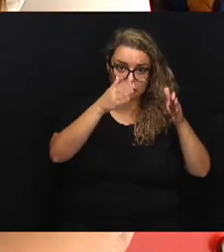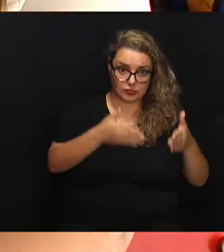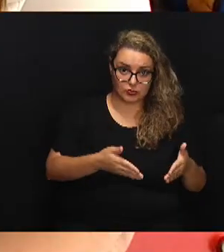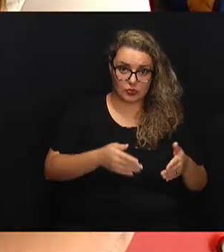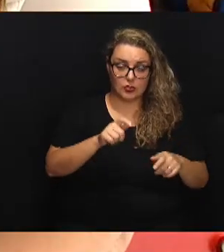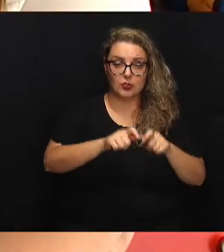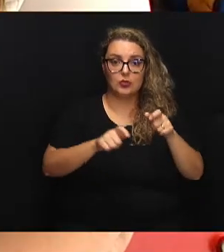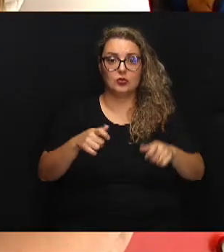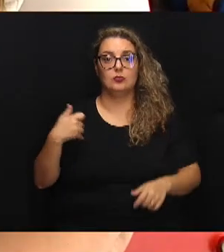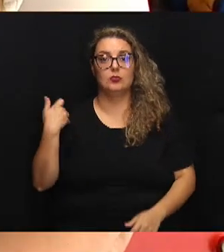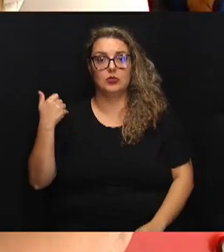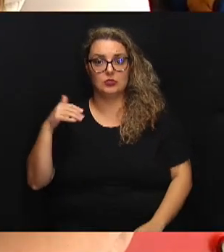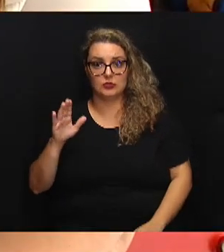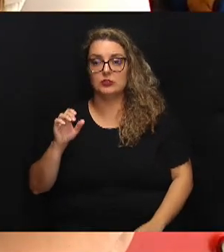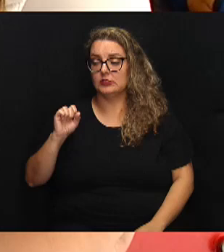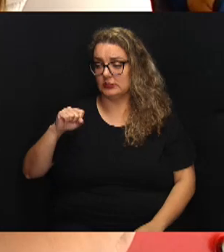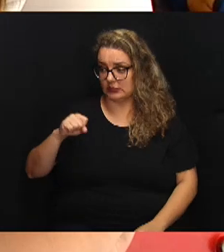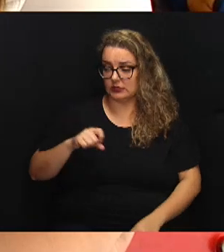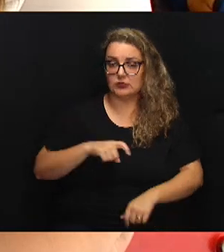pessoas adultas. Sim. Em